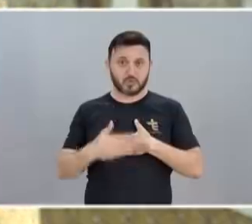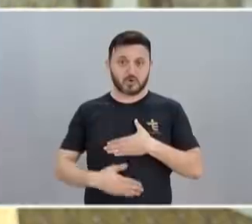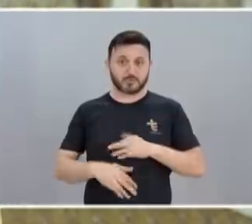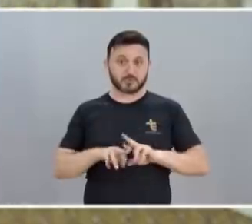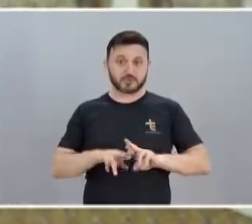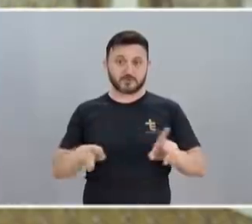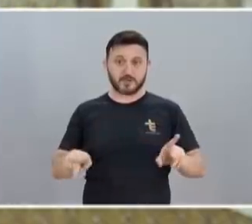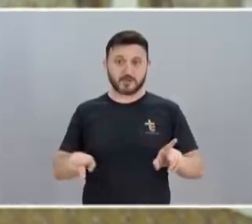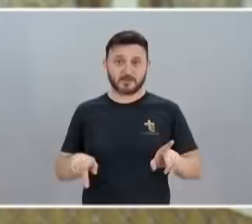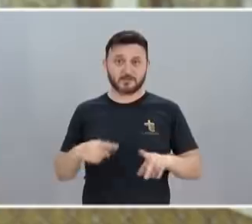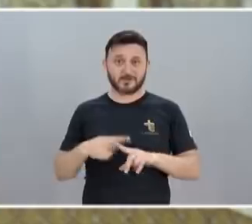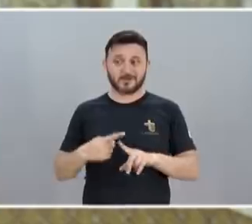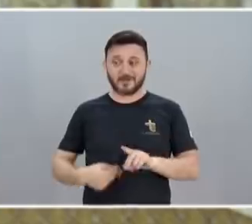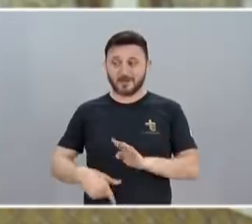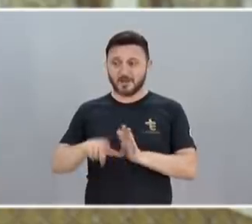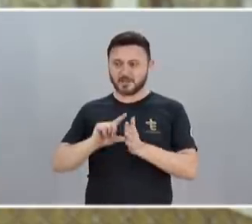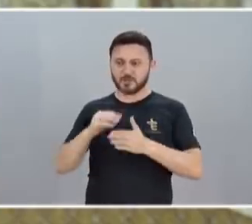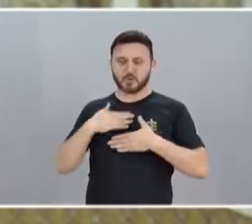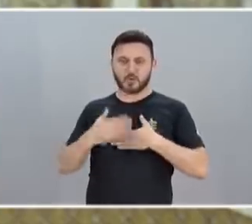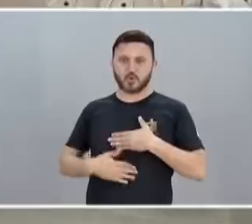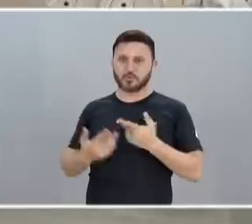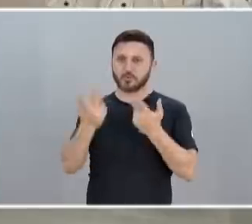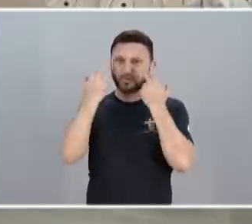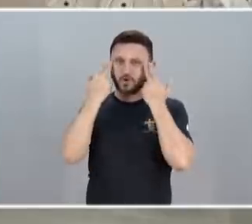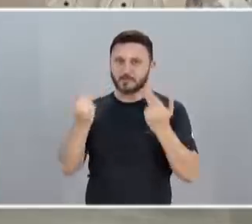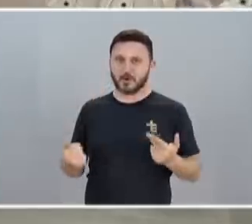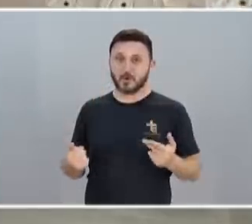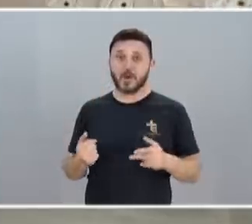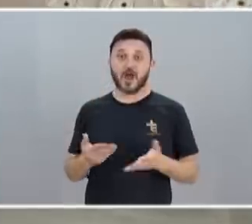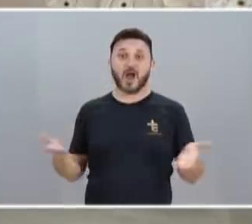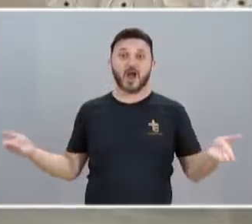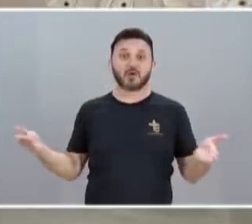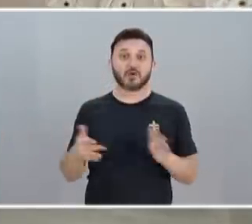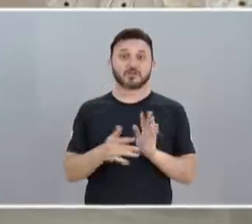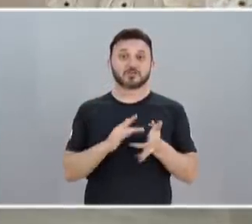corpo glorificado. O sepulcro está vazio.